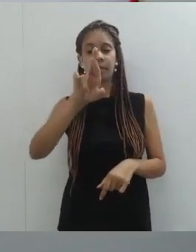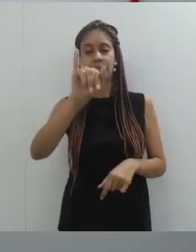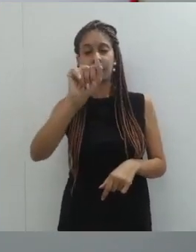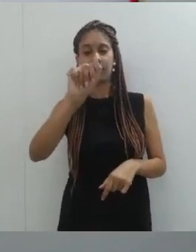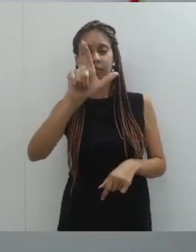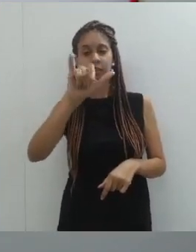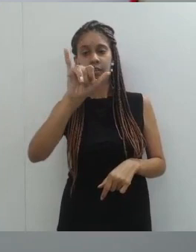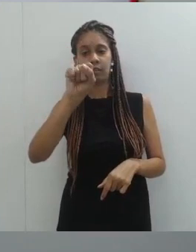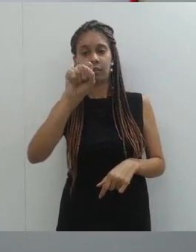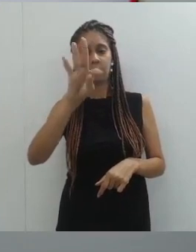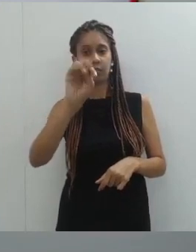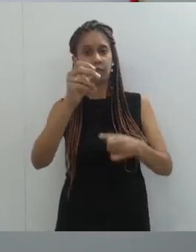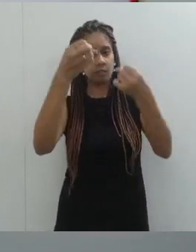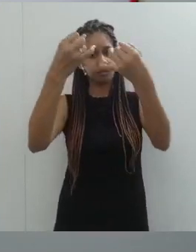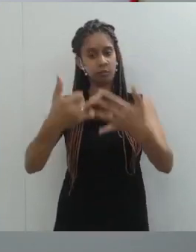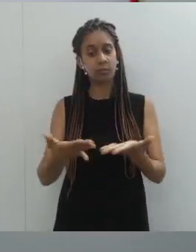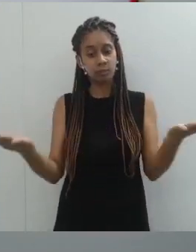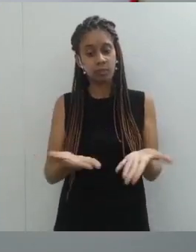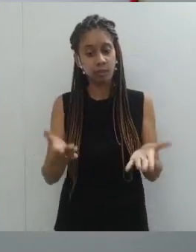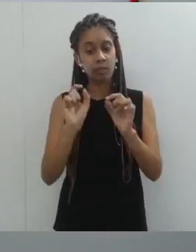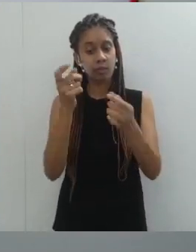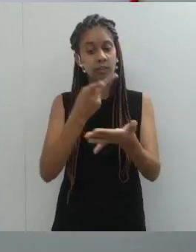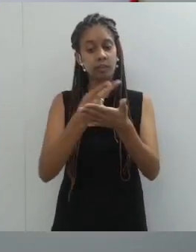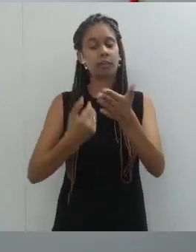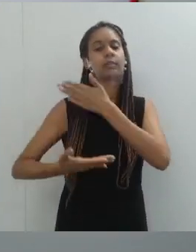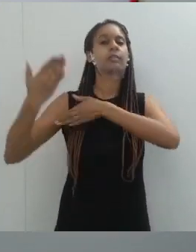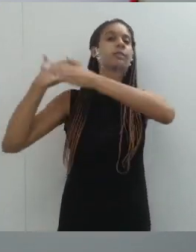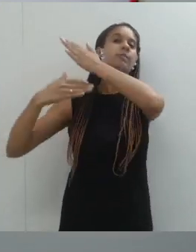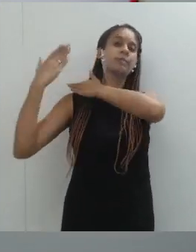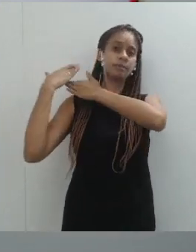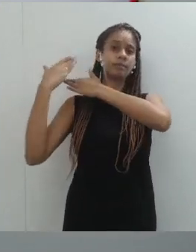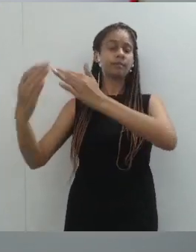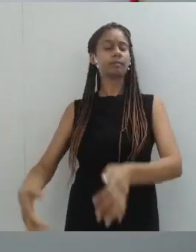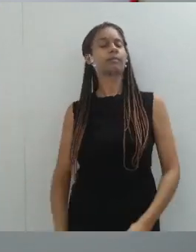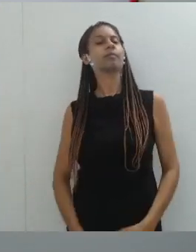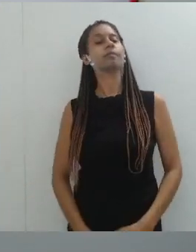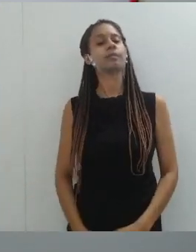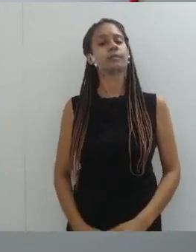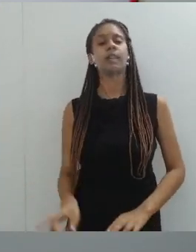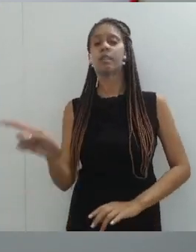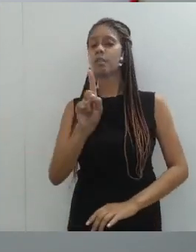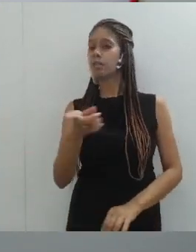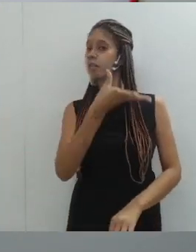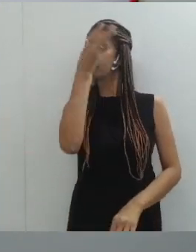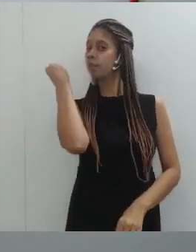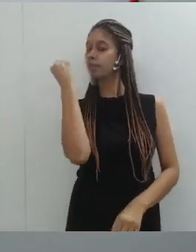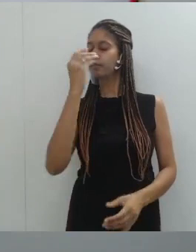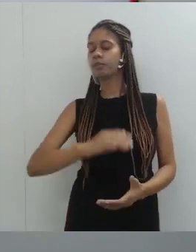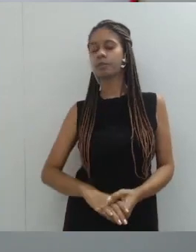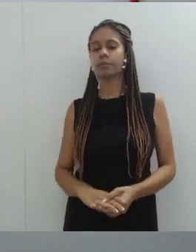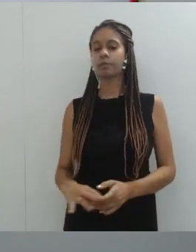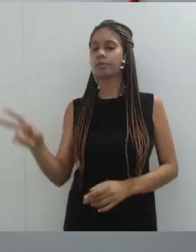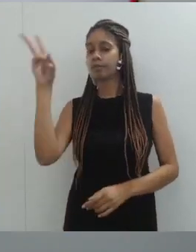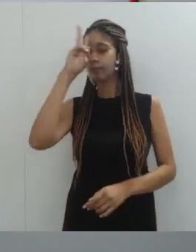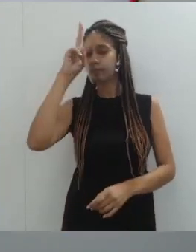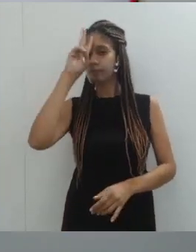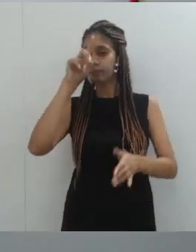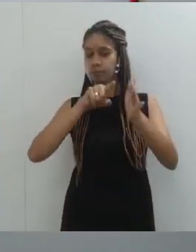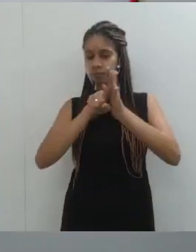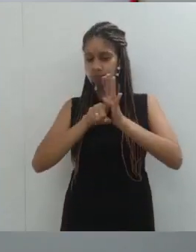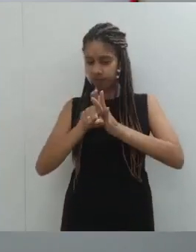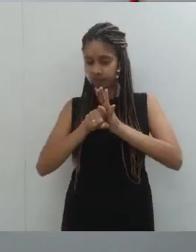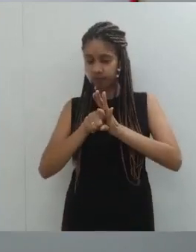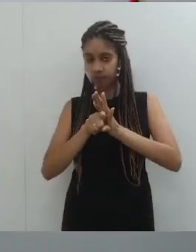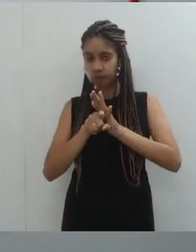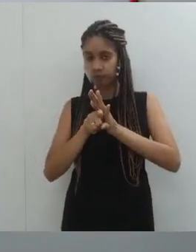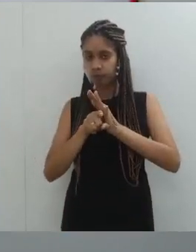presente sobre os acontecimentos lá do passado. Não esquece, o historiador ele vai